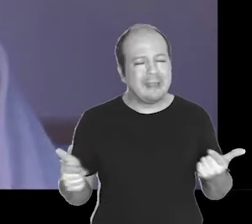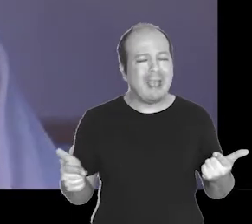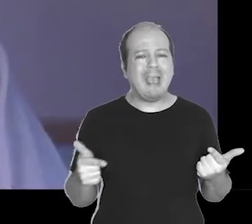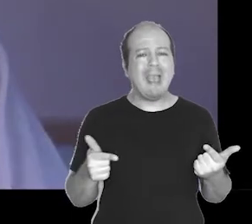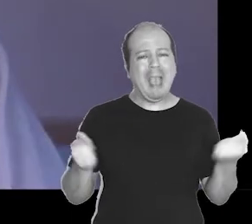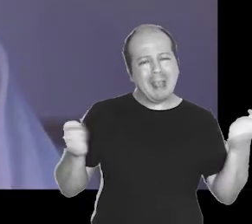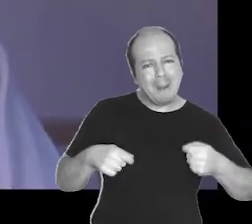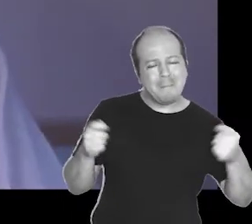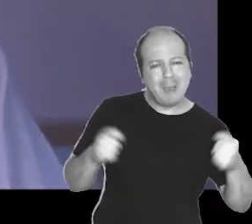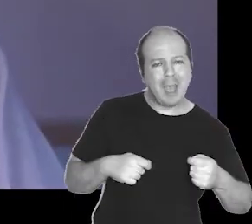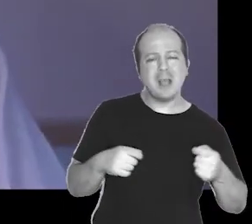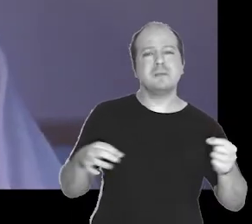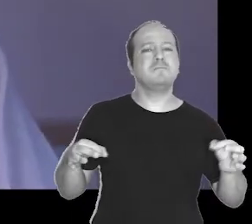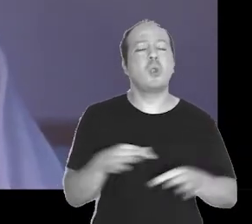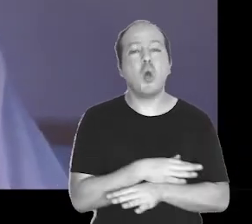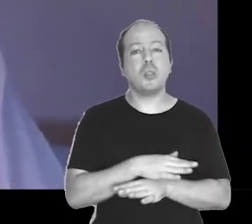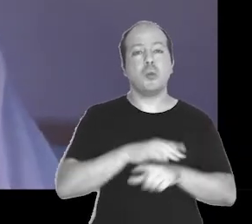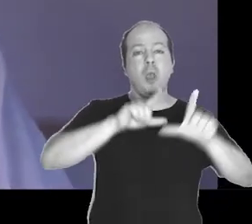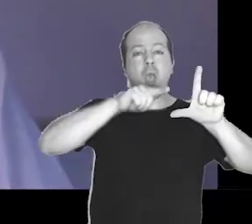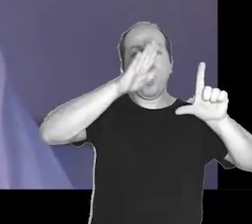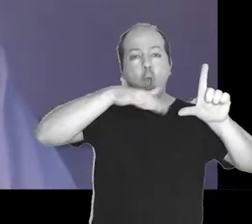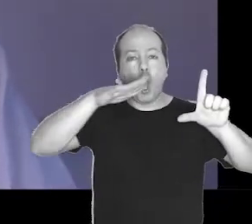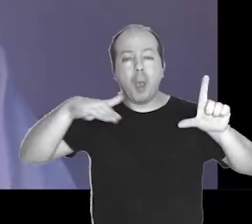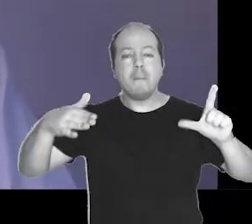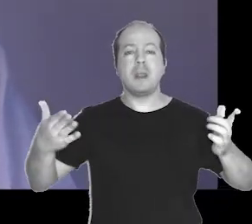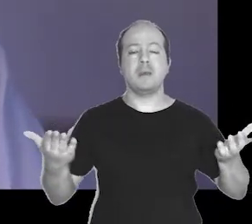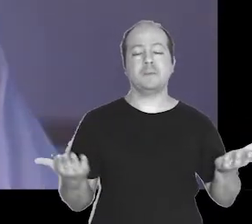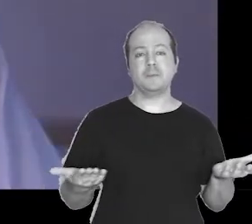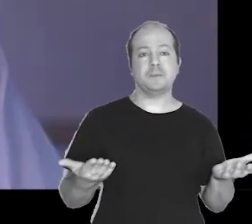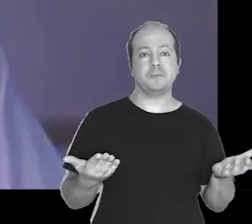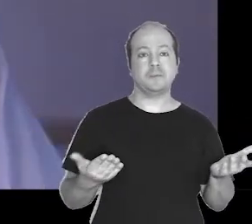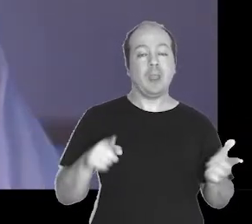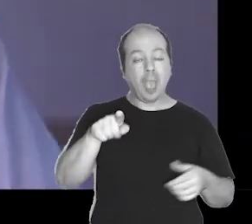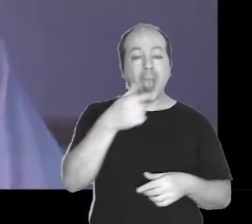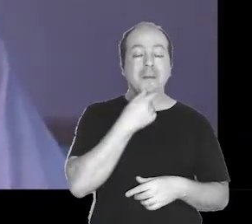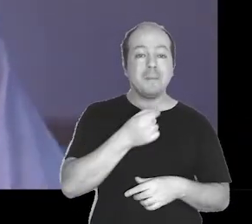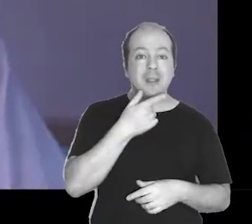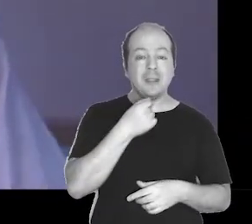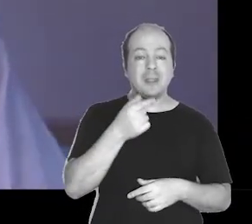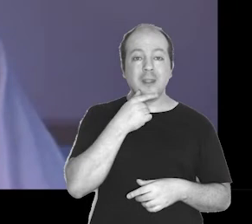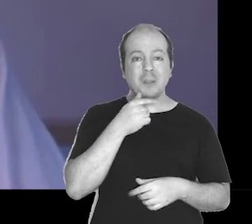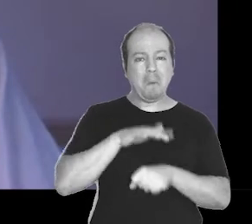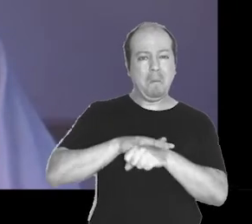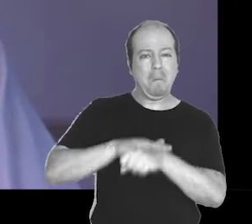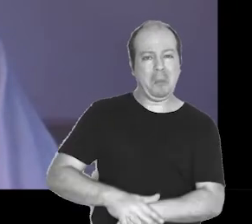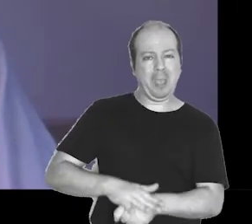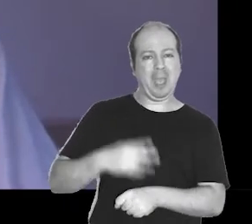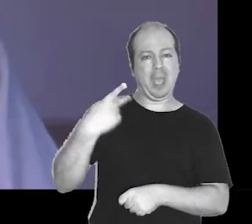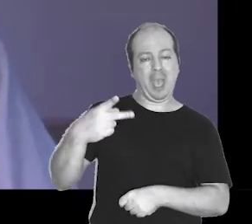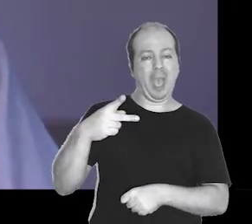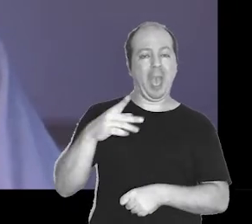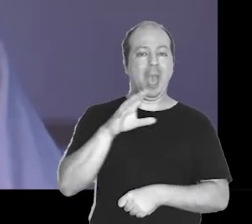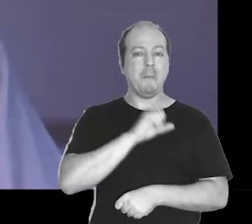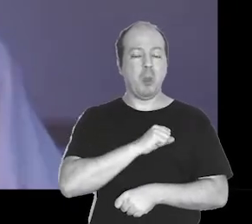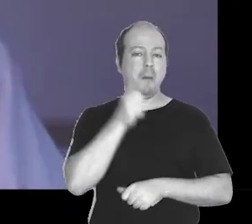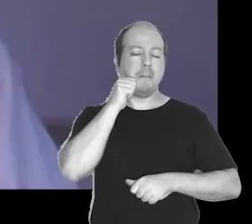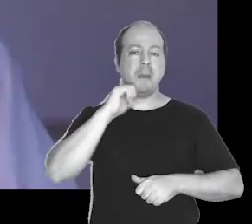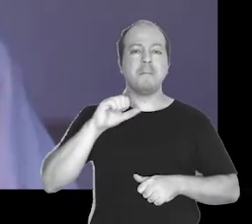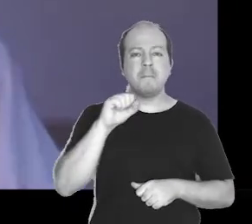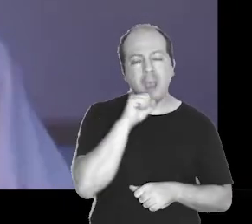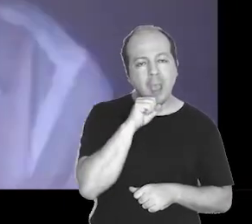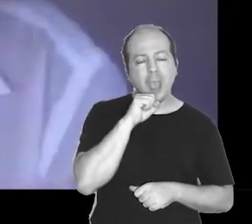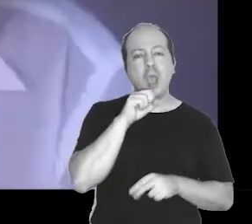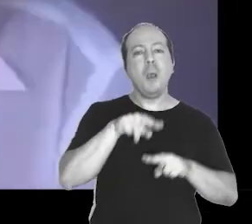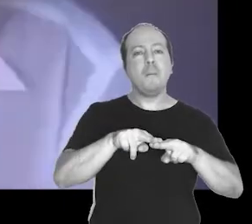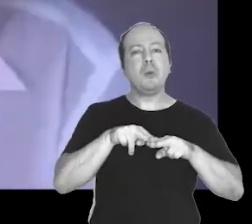incapaz de concluir uma obra. Assim, o menino reprime seu amor pela mãe. Para isso, a